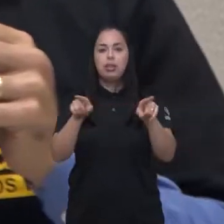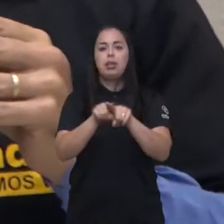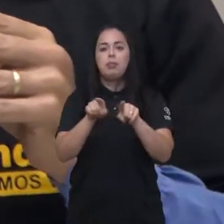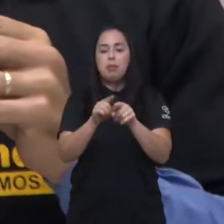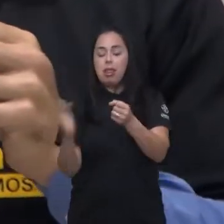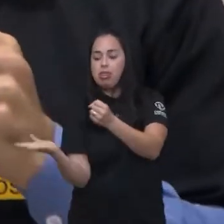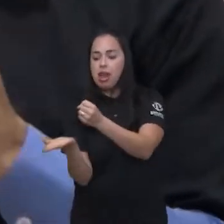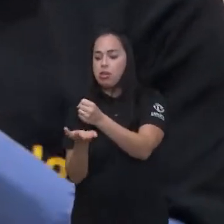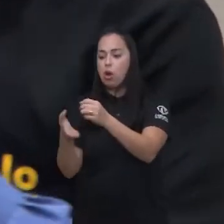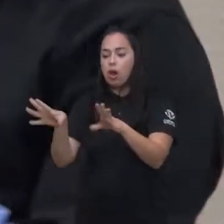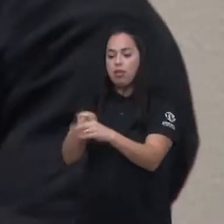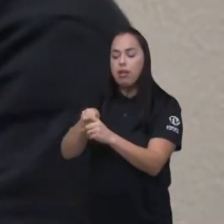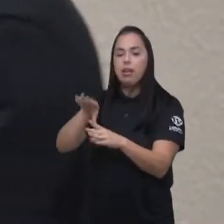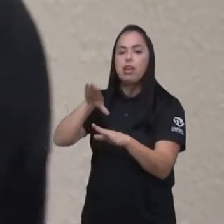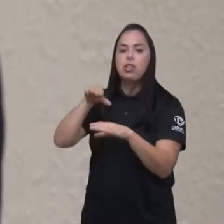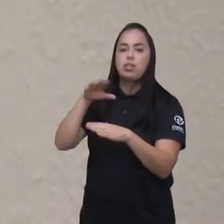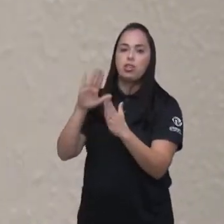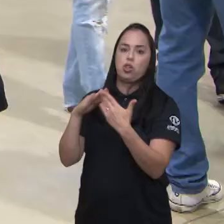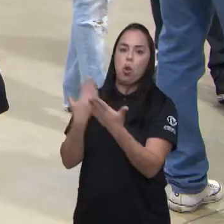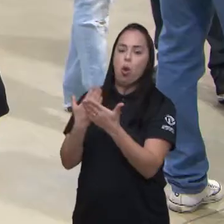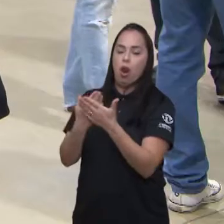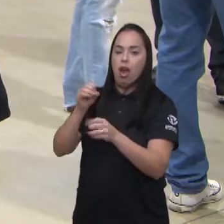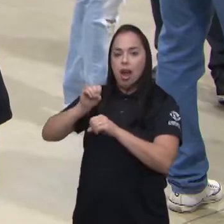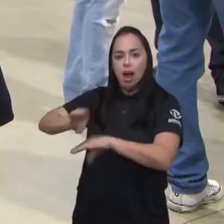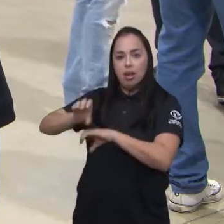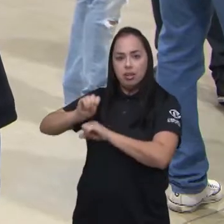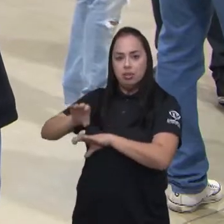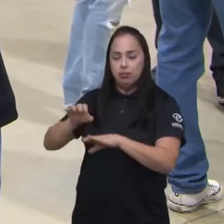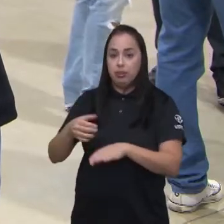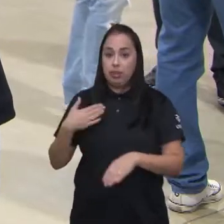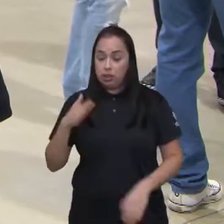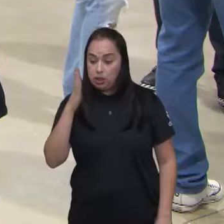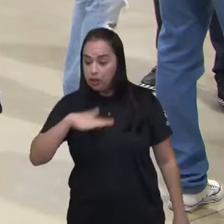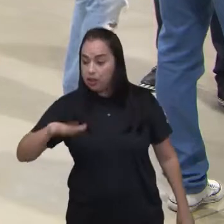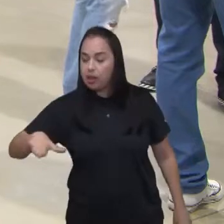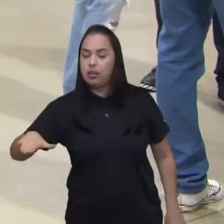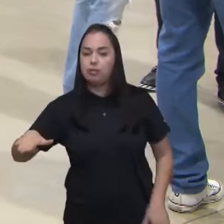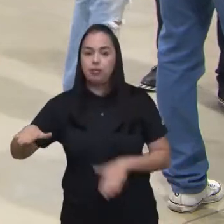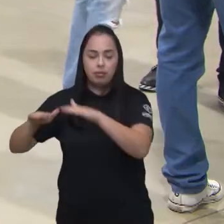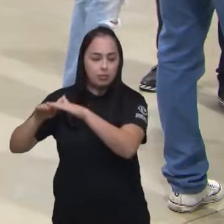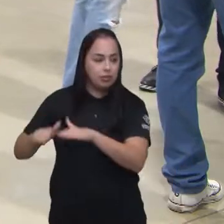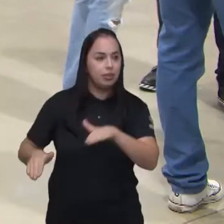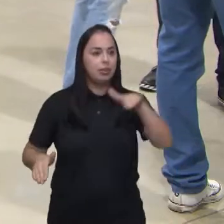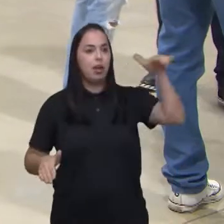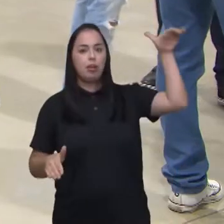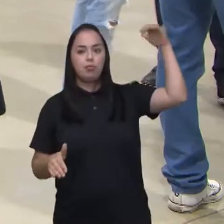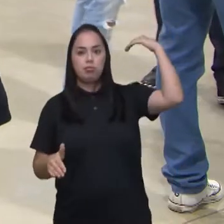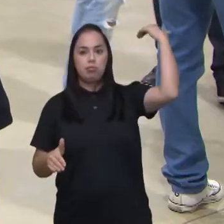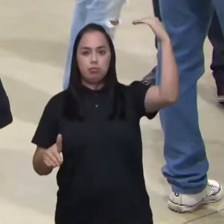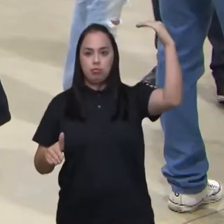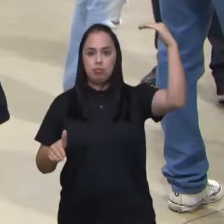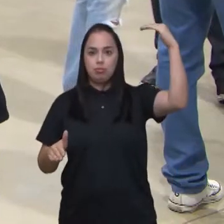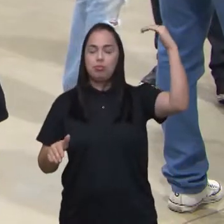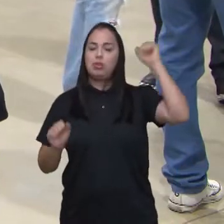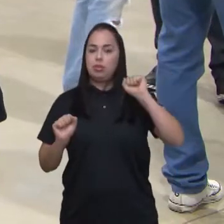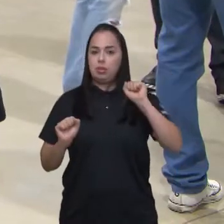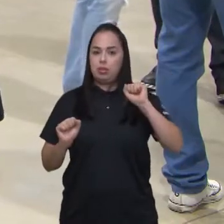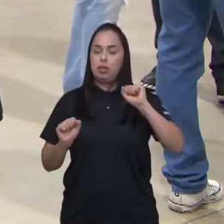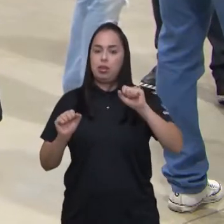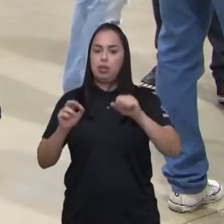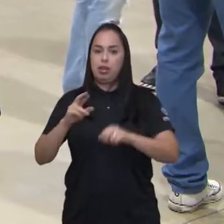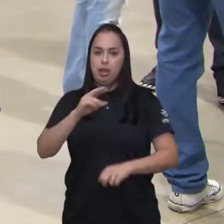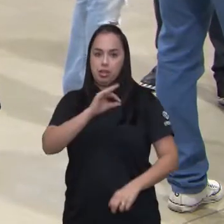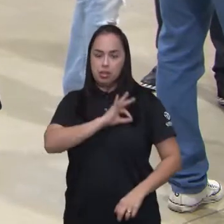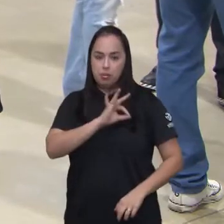pela cidade desde a base nas escolas de criança até o adulto inclusive